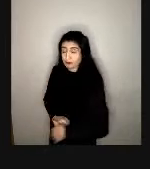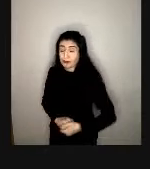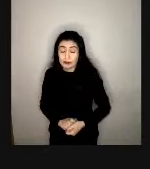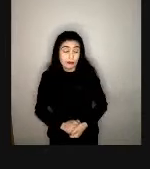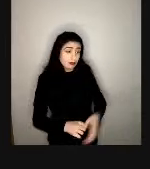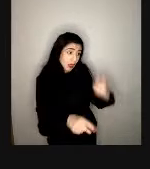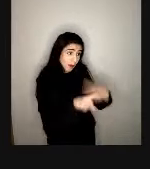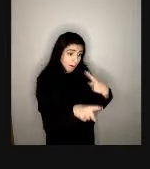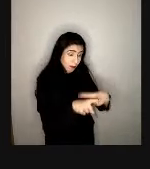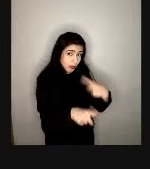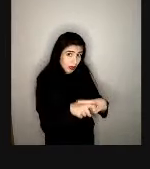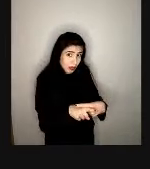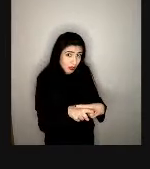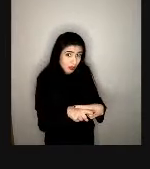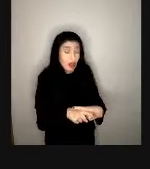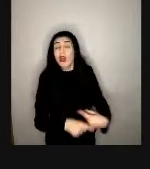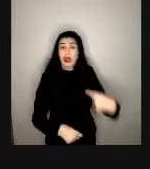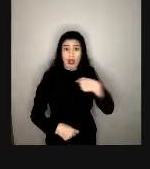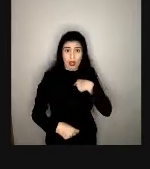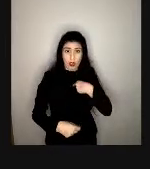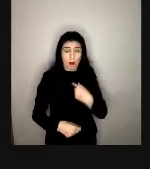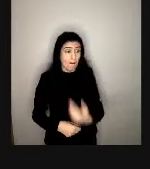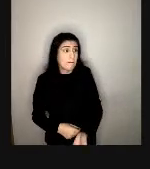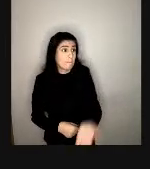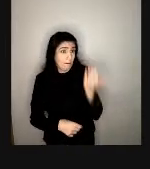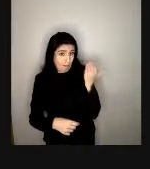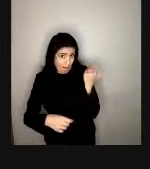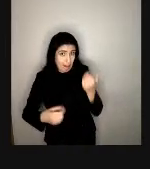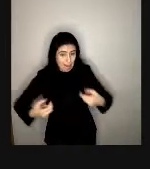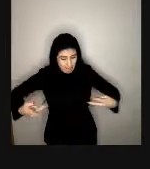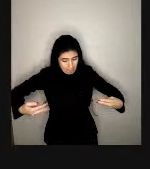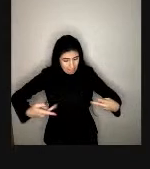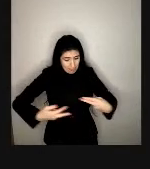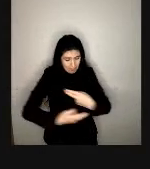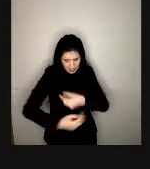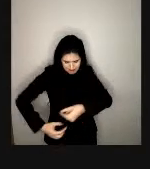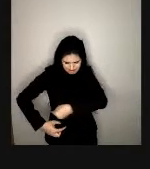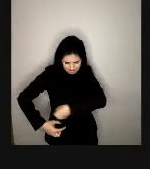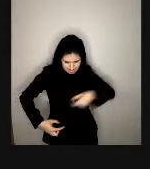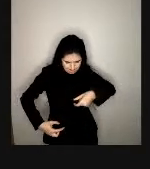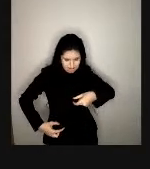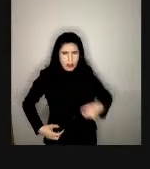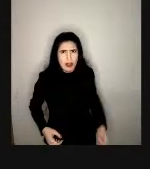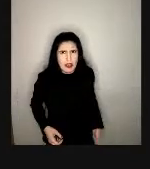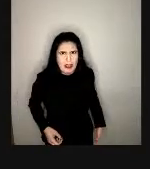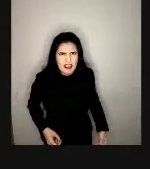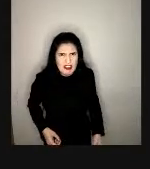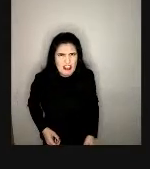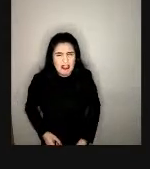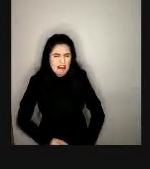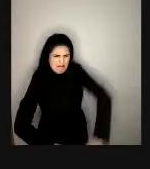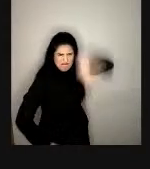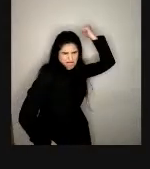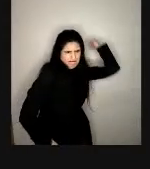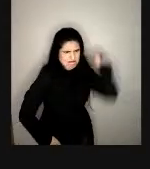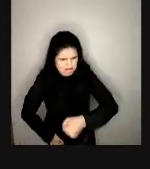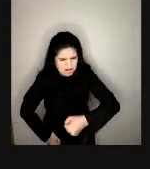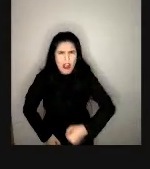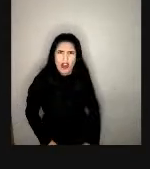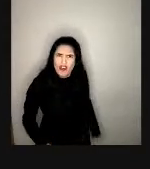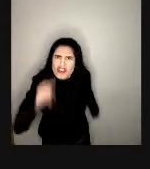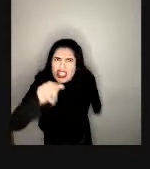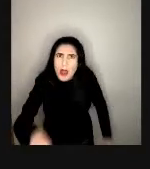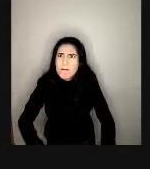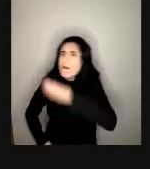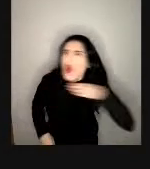porque assim que eu estava operada, recém-operada com a cicatriz, ele dava porrada em cima da cicatriz e falava assim, você vai morrer, morre logo,